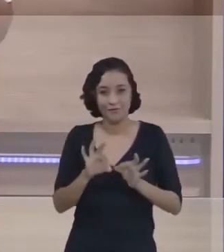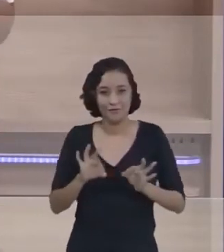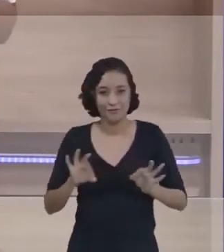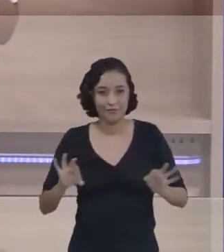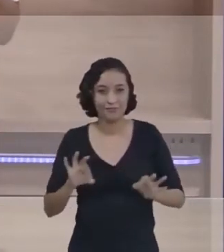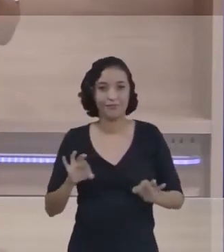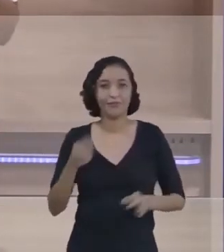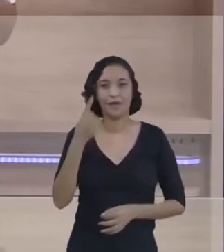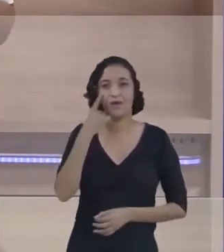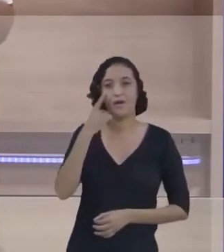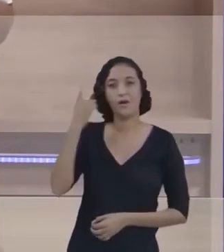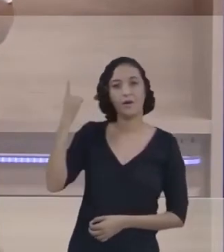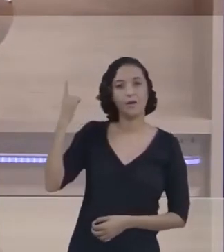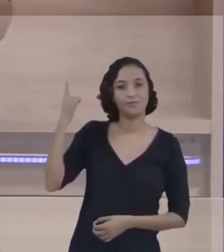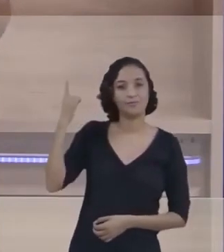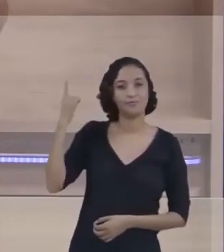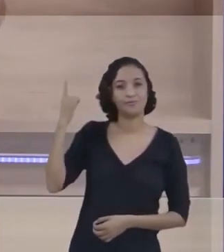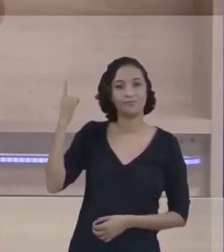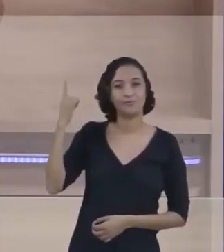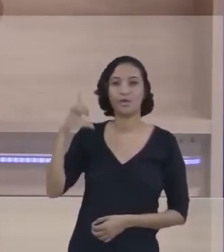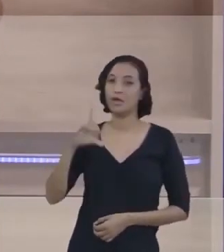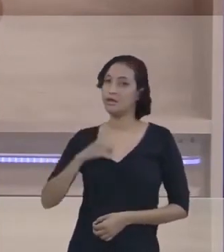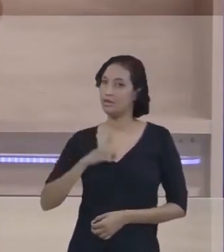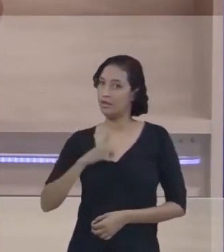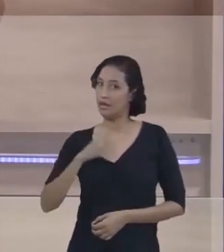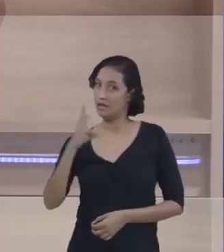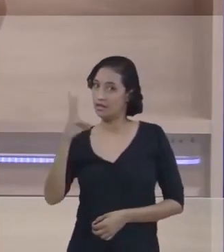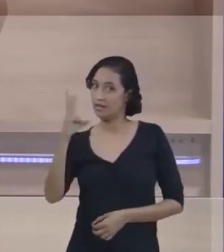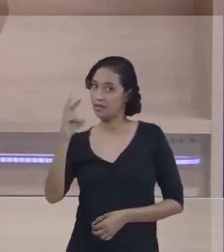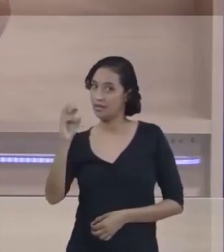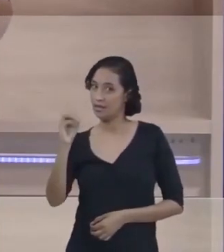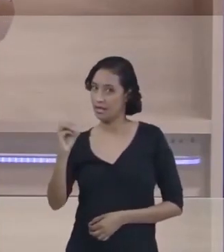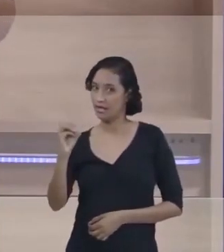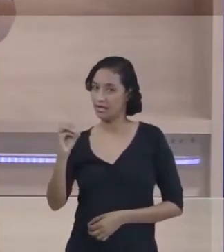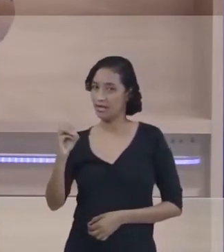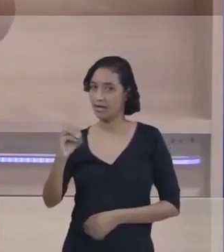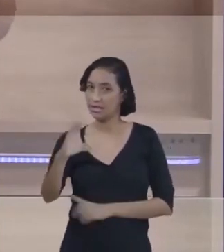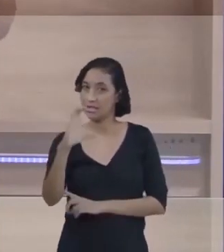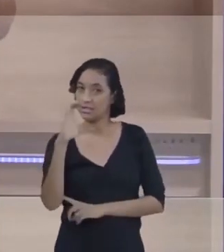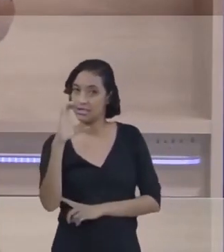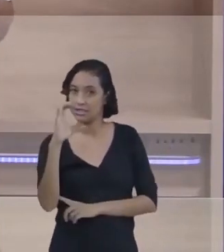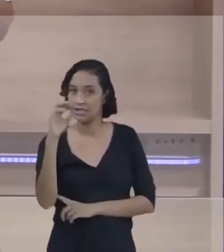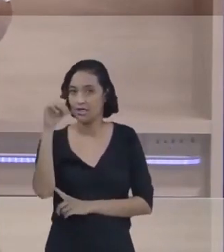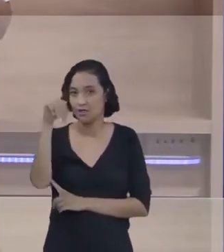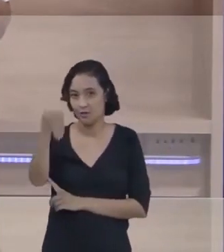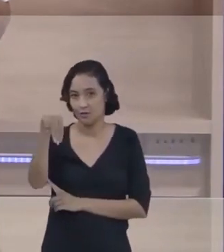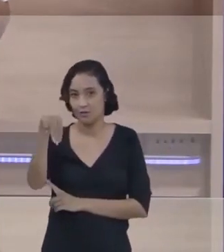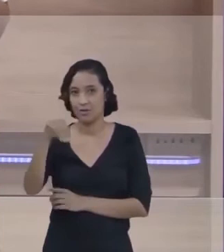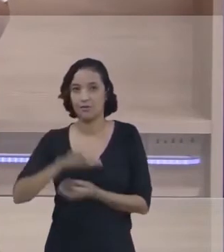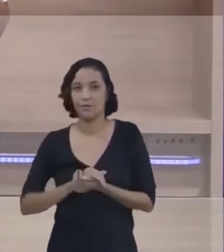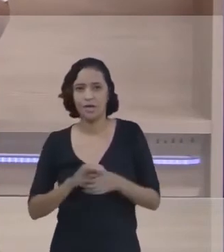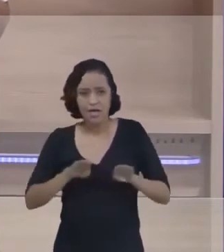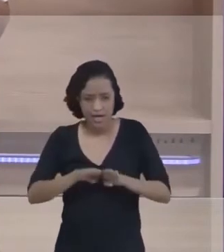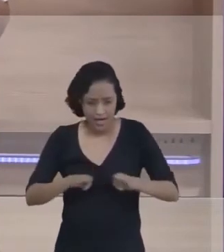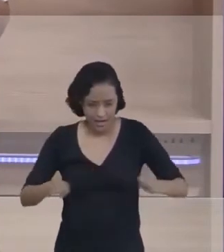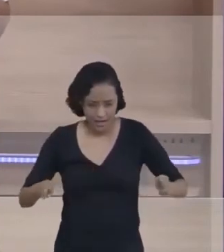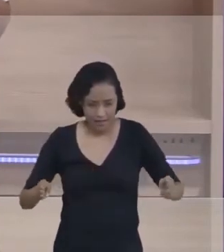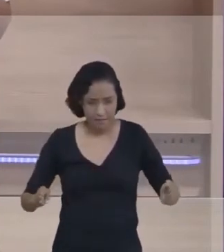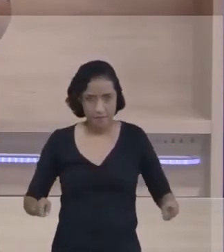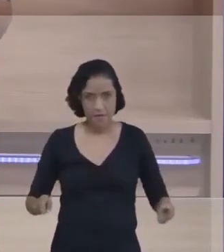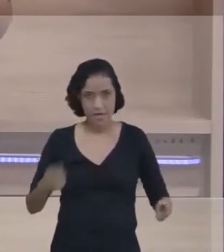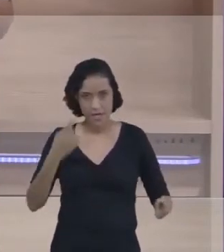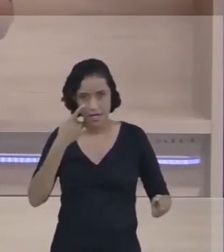tem 30 centímetros. Então, não é 1 metro, não é. Será que essa mesa tem 1